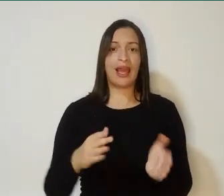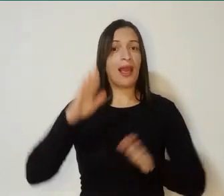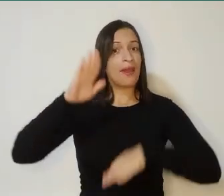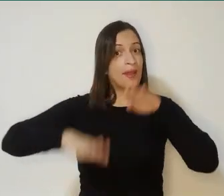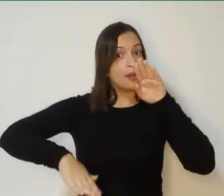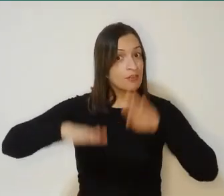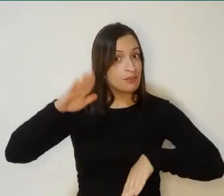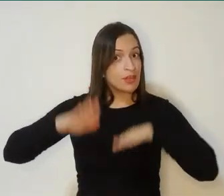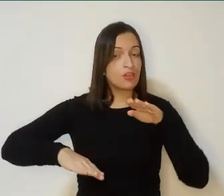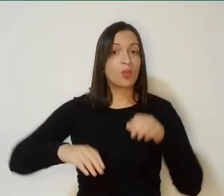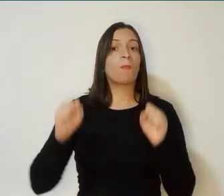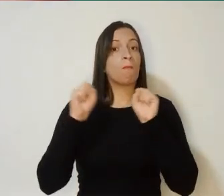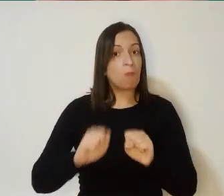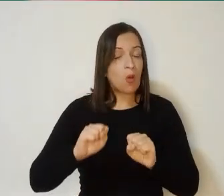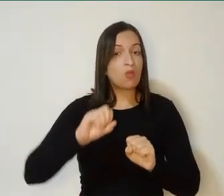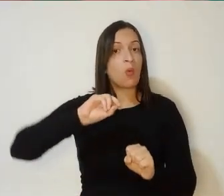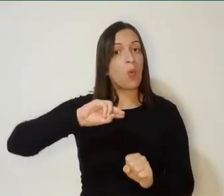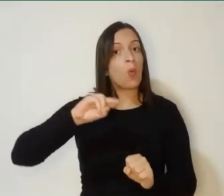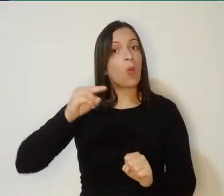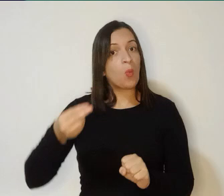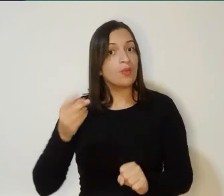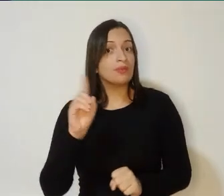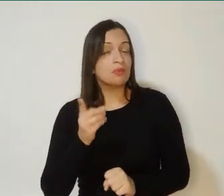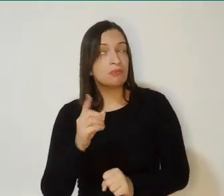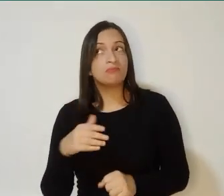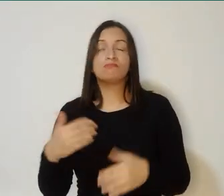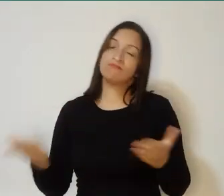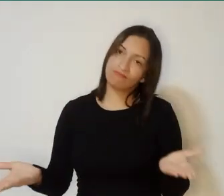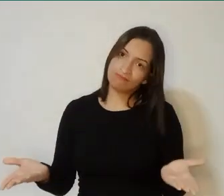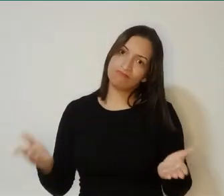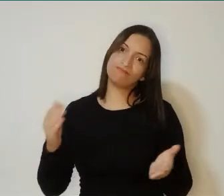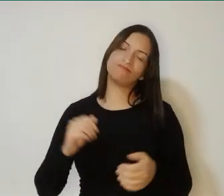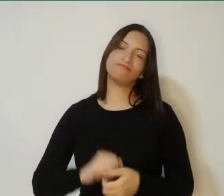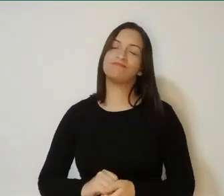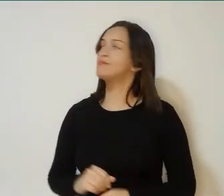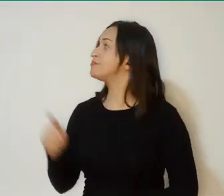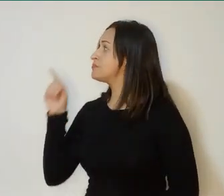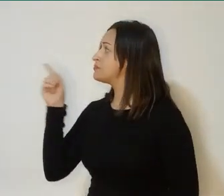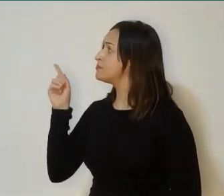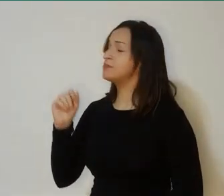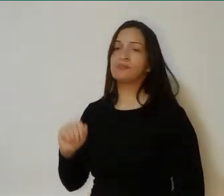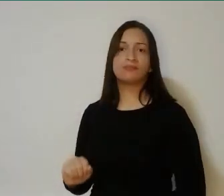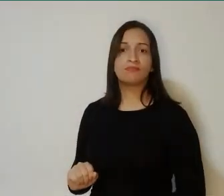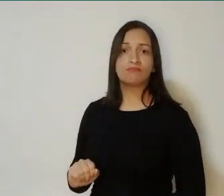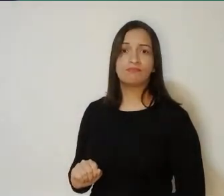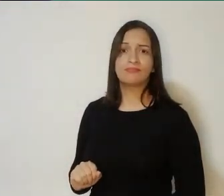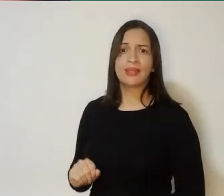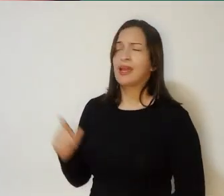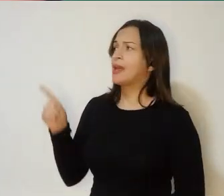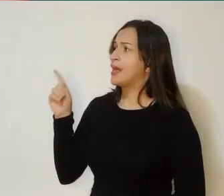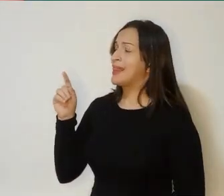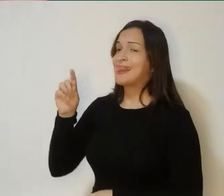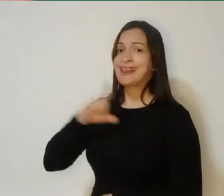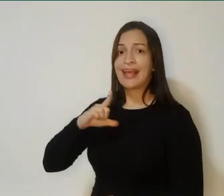com a realidade. Pode ou não falar sobre isso. Tá? E quando eu digo assim,